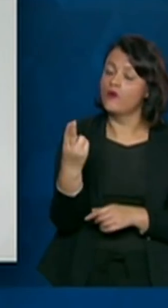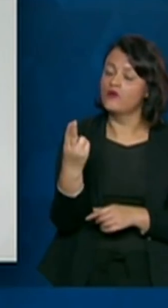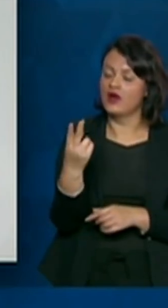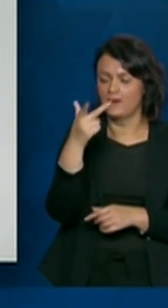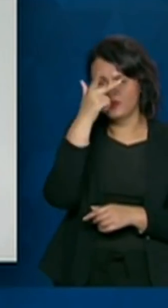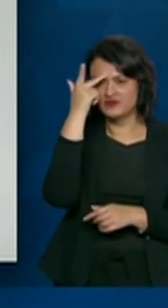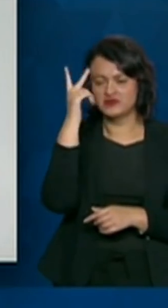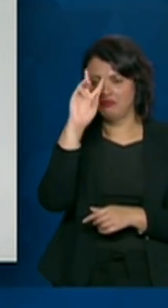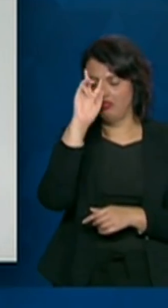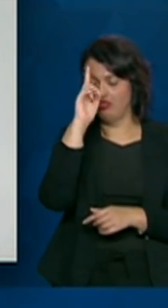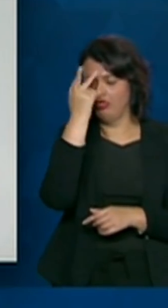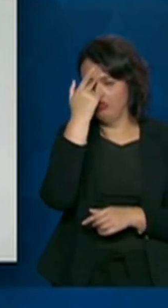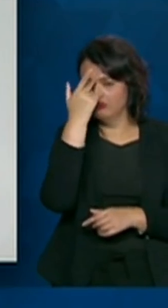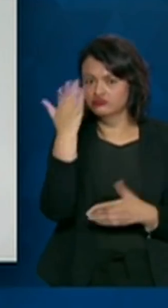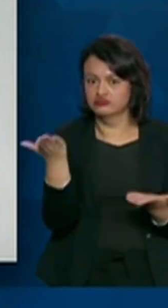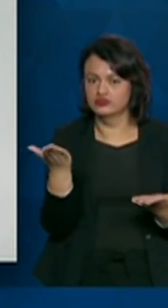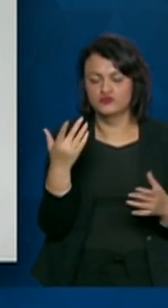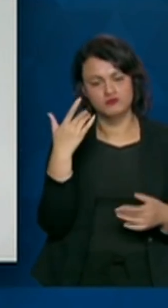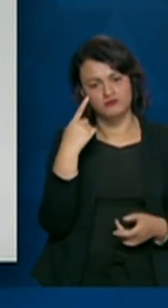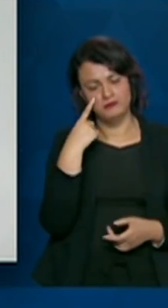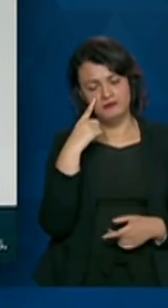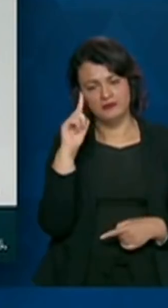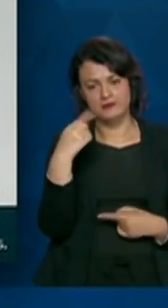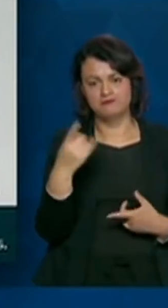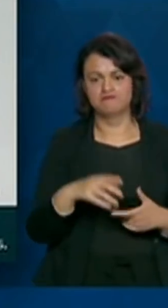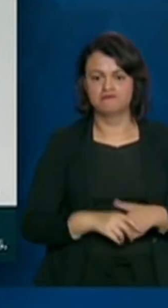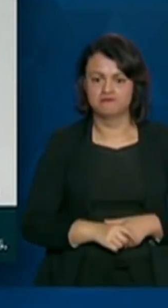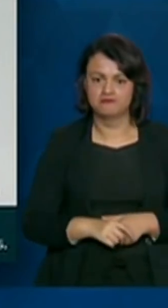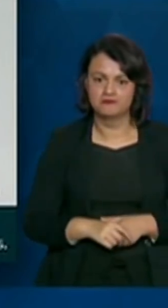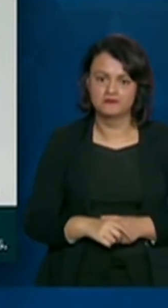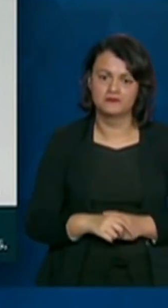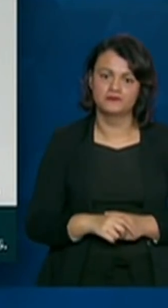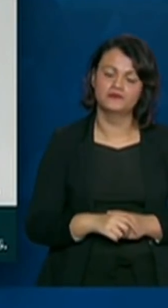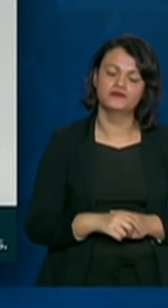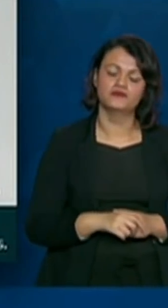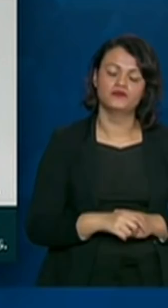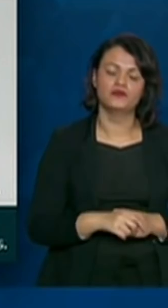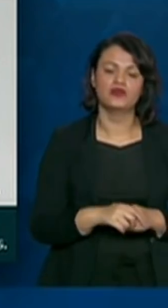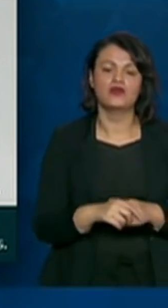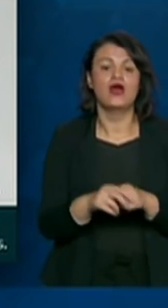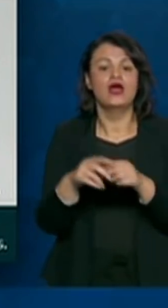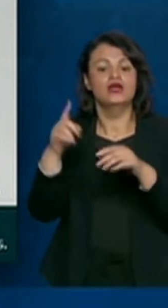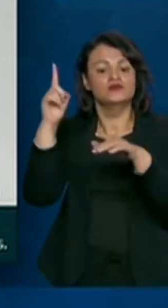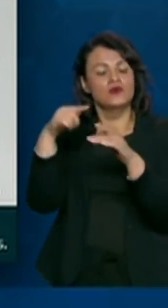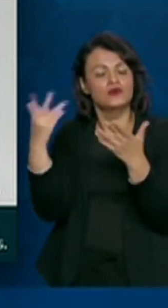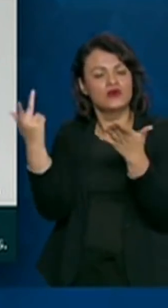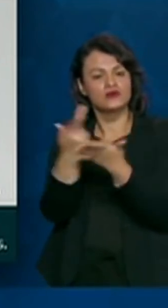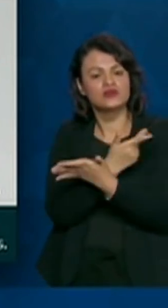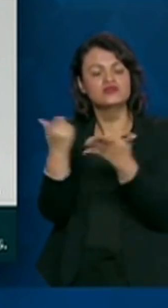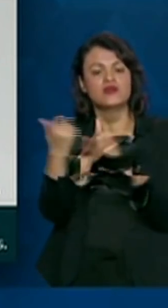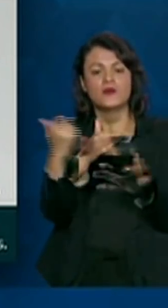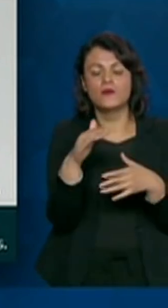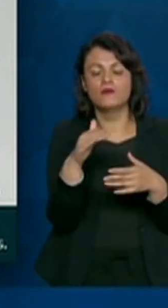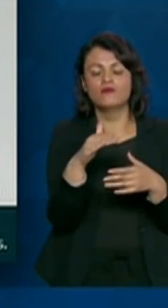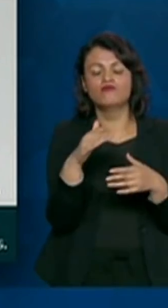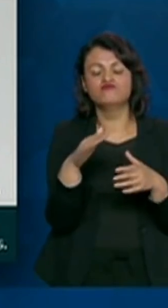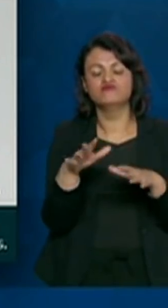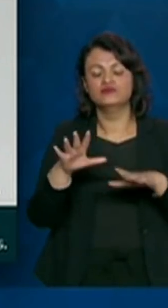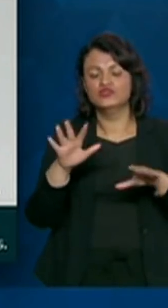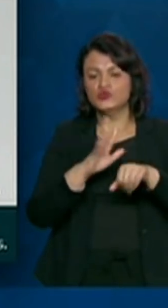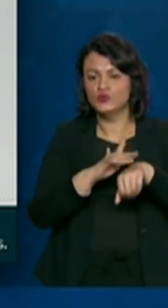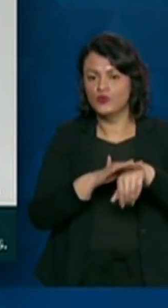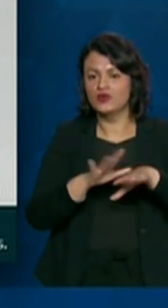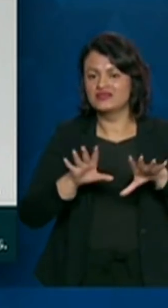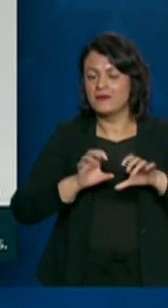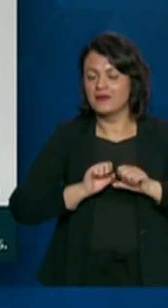erro de digitação. Próximo, por favor. Essa é a curva de óbitos de SRAG por Covid, segunda